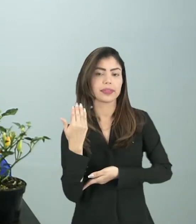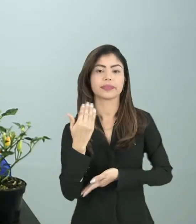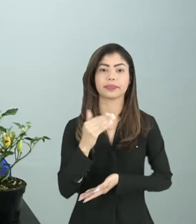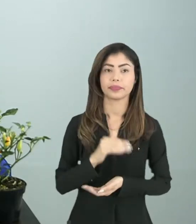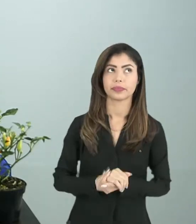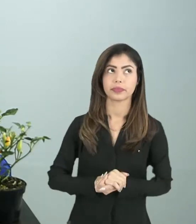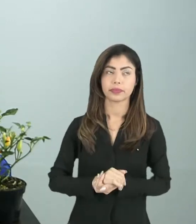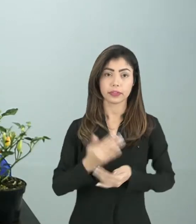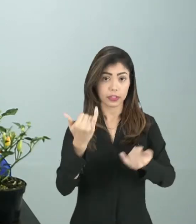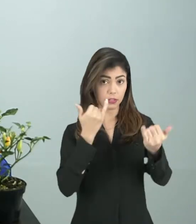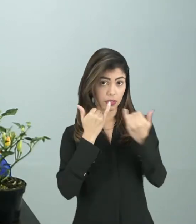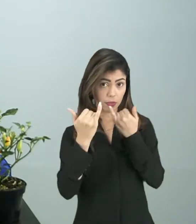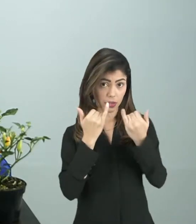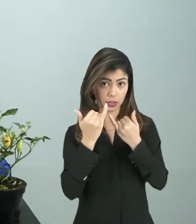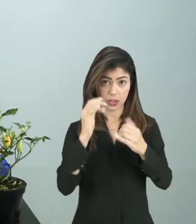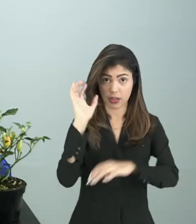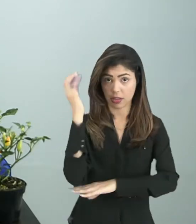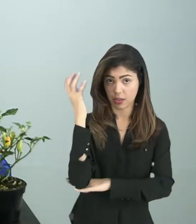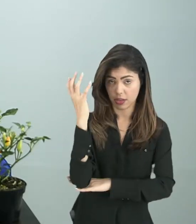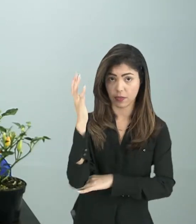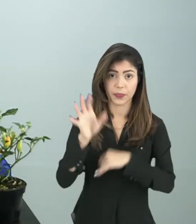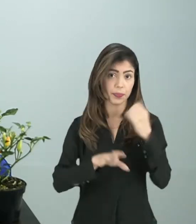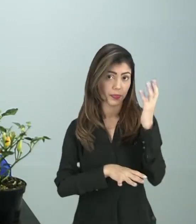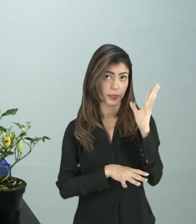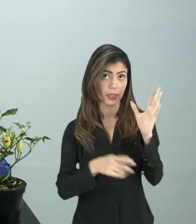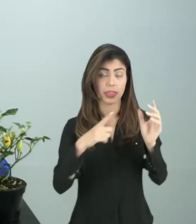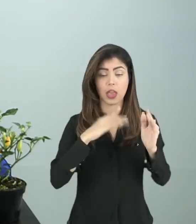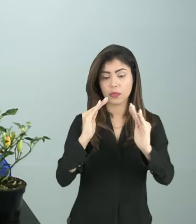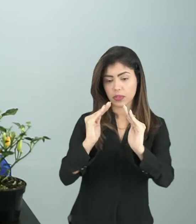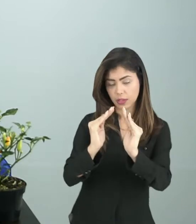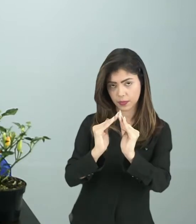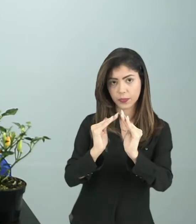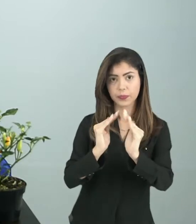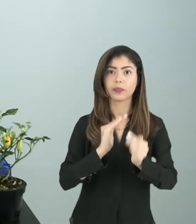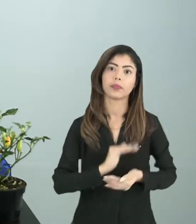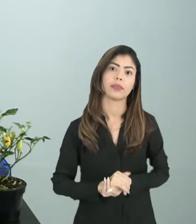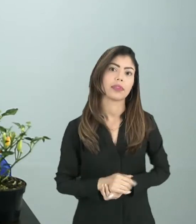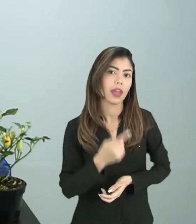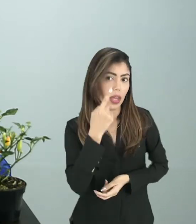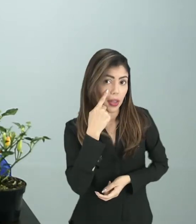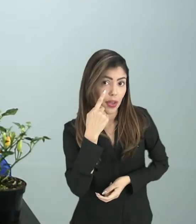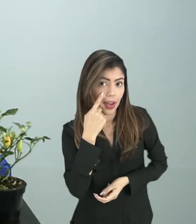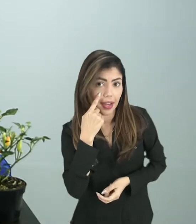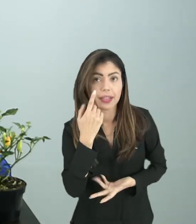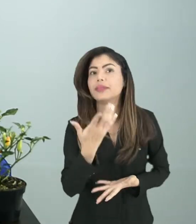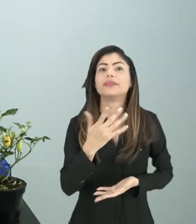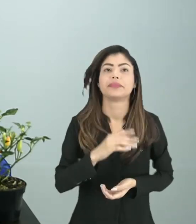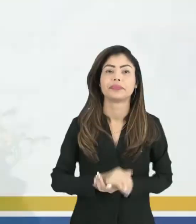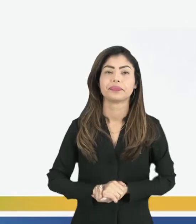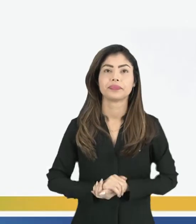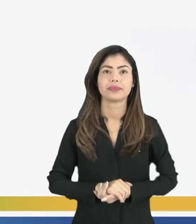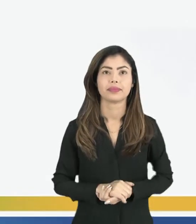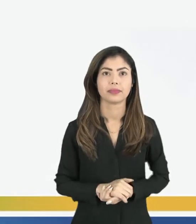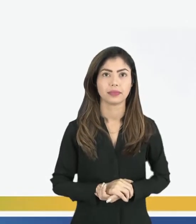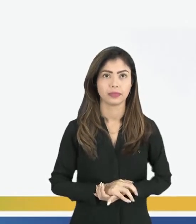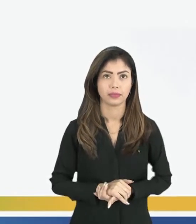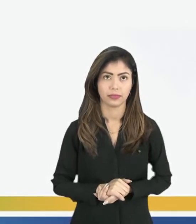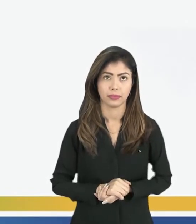uma informação sobre essas plantas que nós cultivamos em casa. Então dá uma olhada na telinha. Vamos lá.